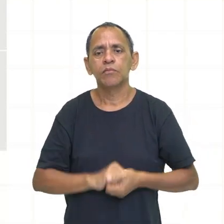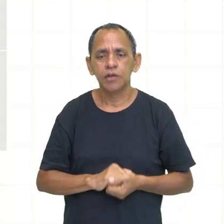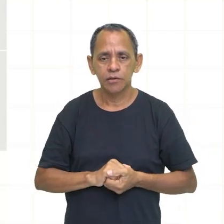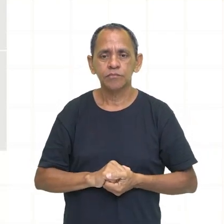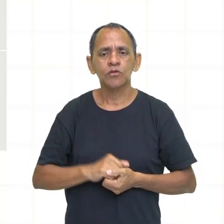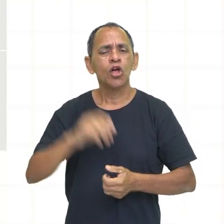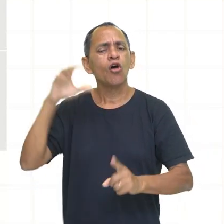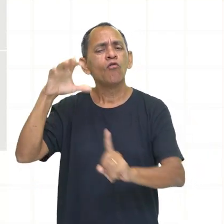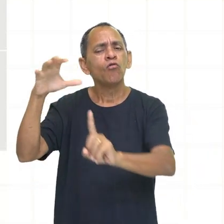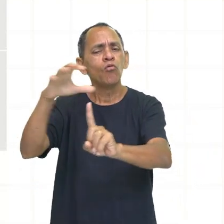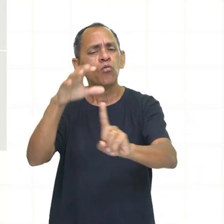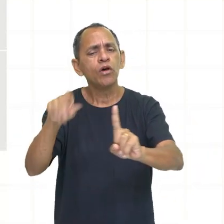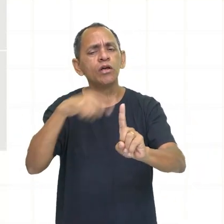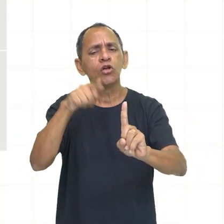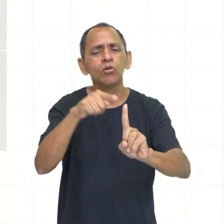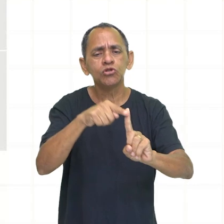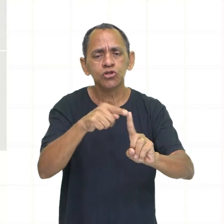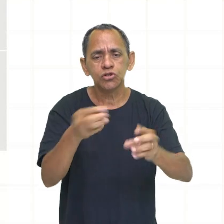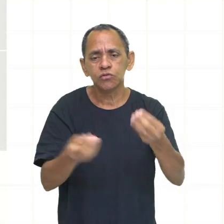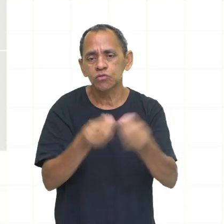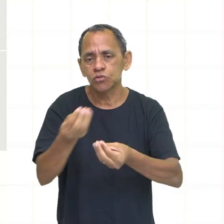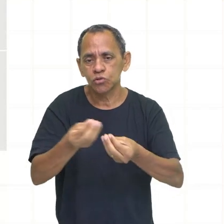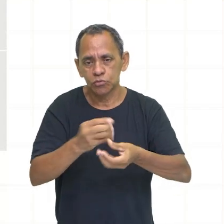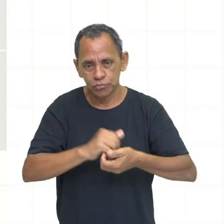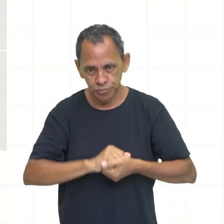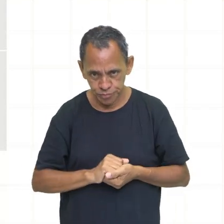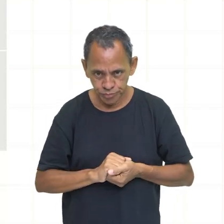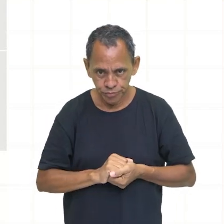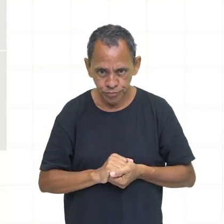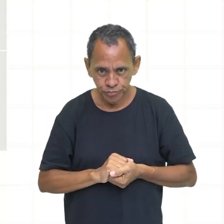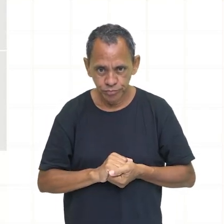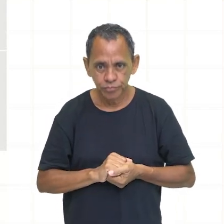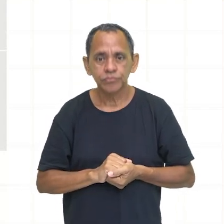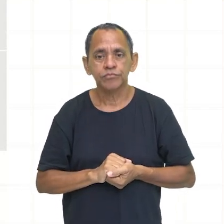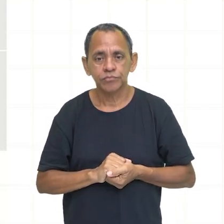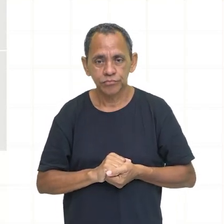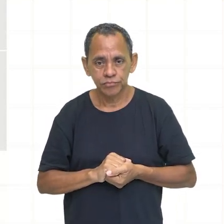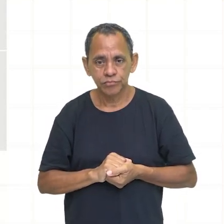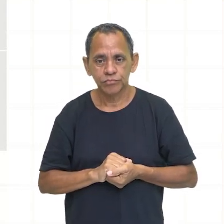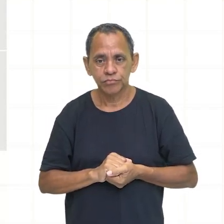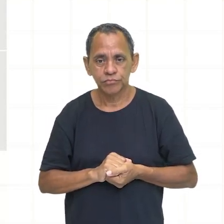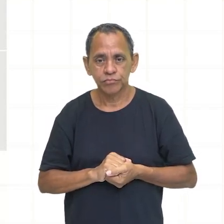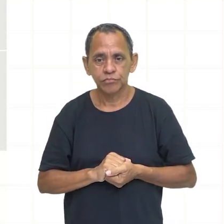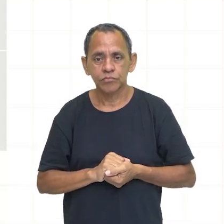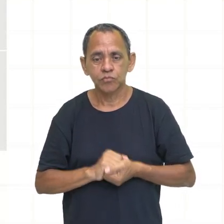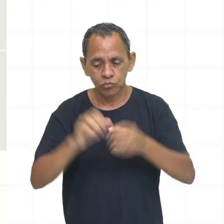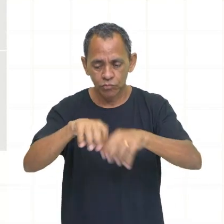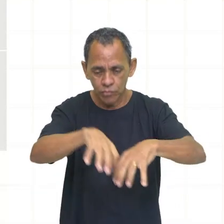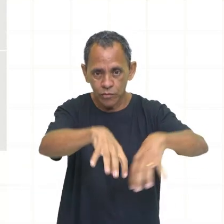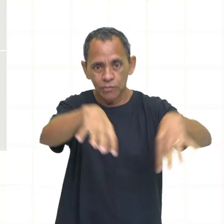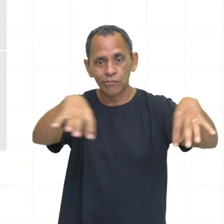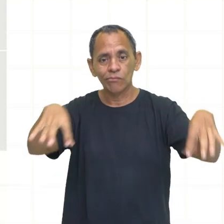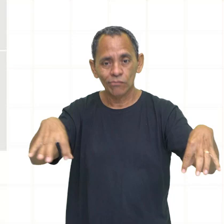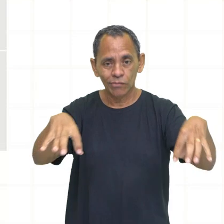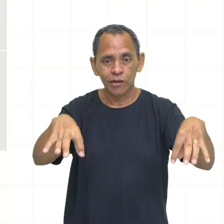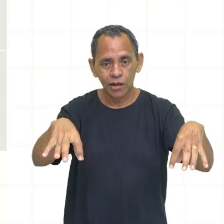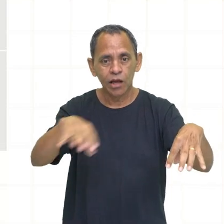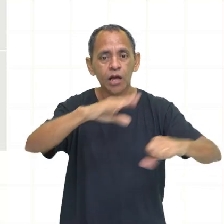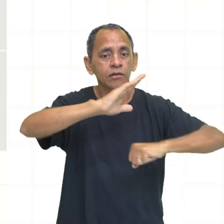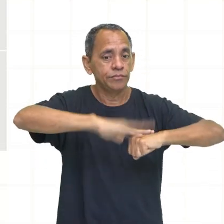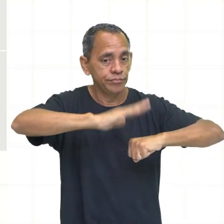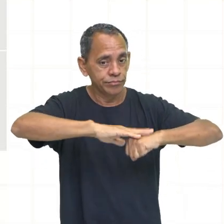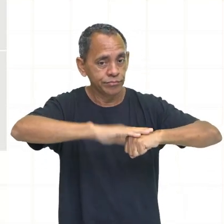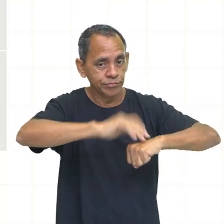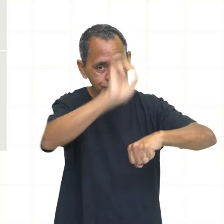as motivações para a Revolução Federalista? Desejo de